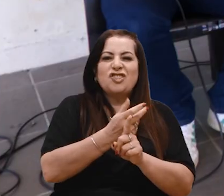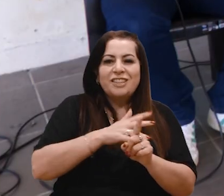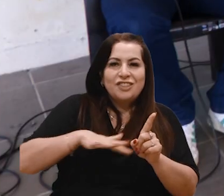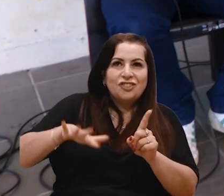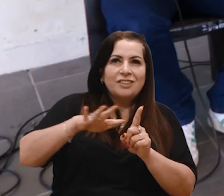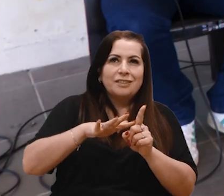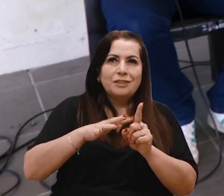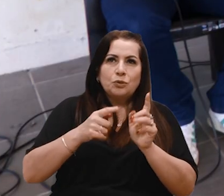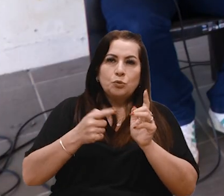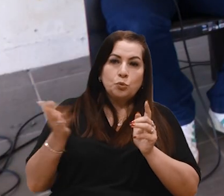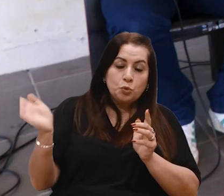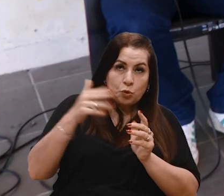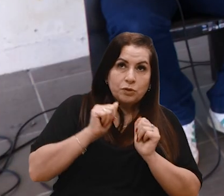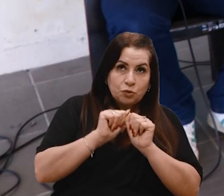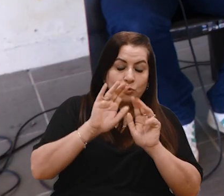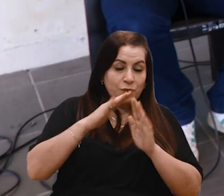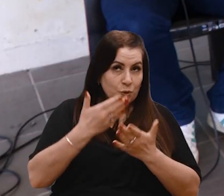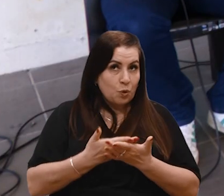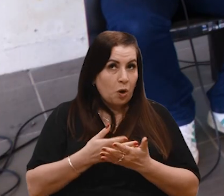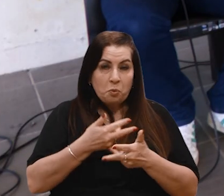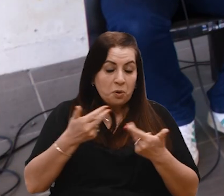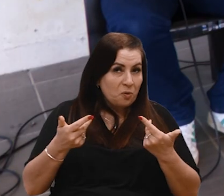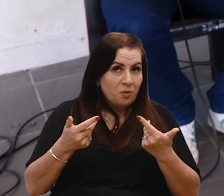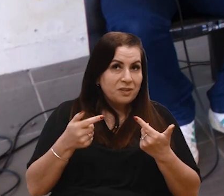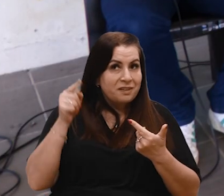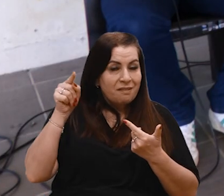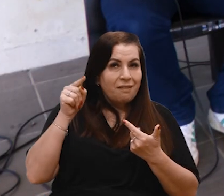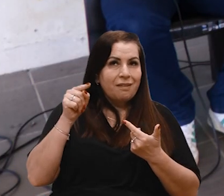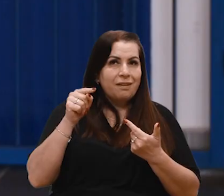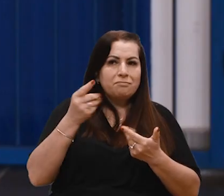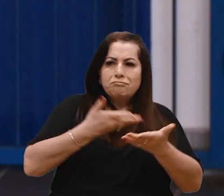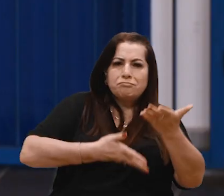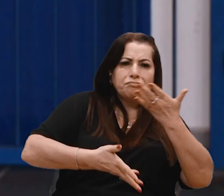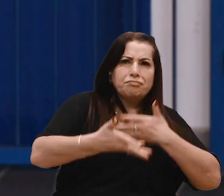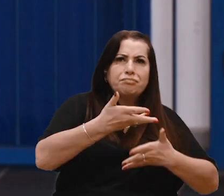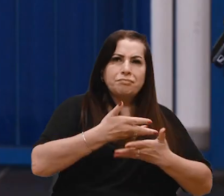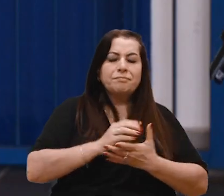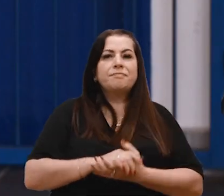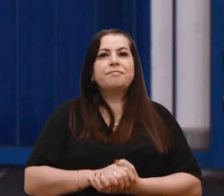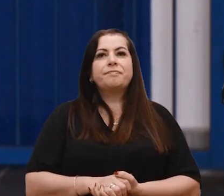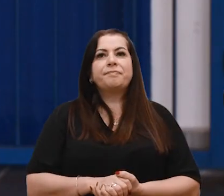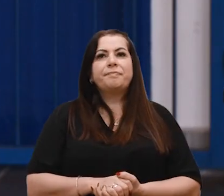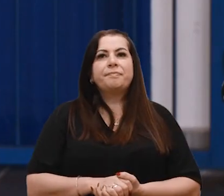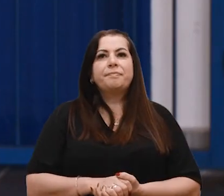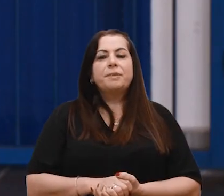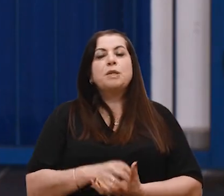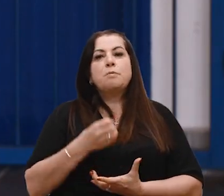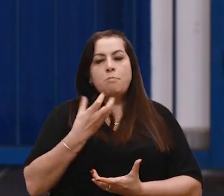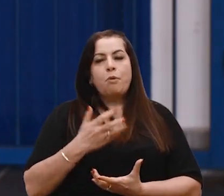expressões artísticas. Você trouxe coisas aqui para a escola? Você socializou?